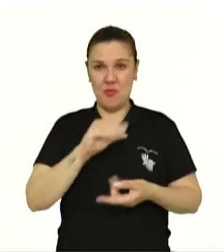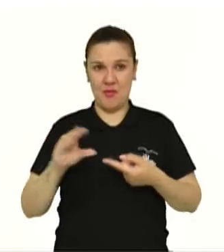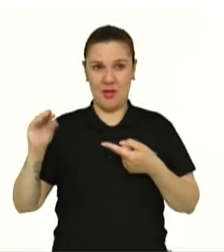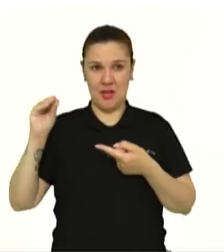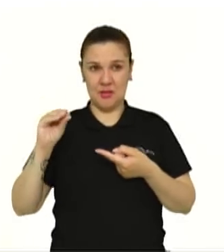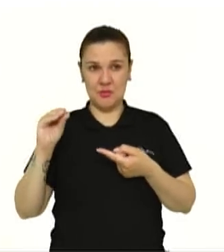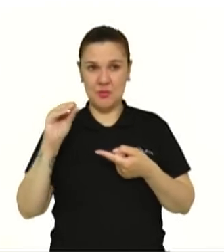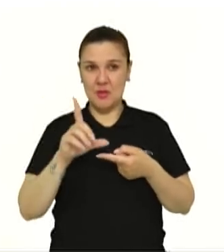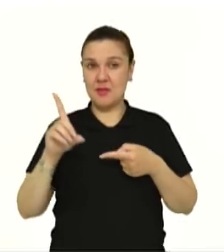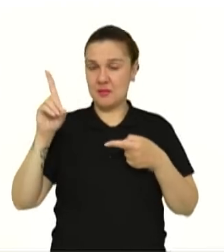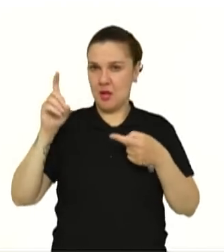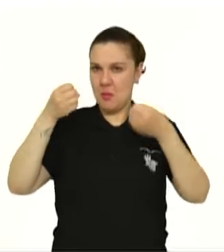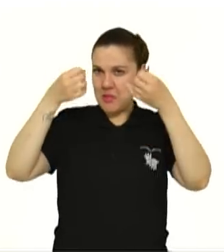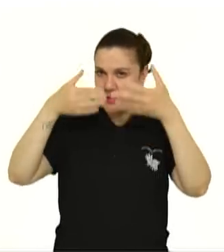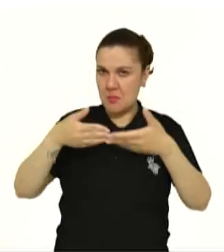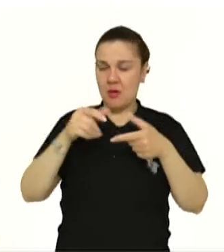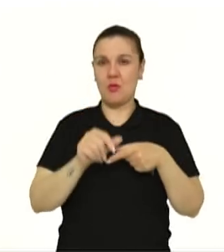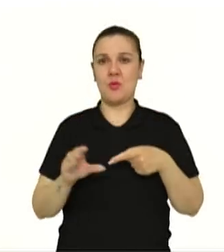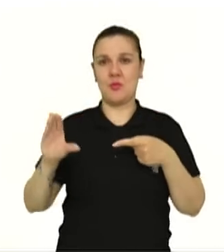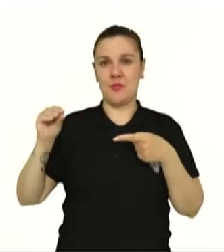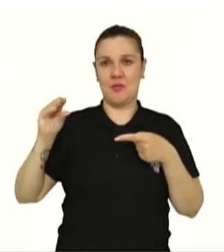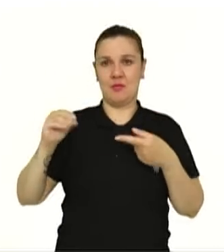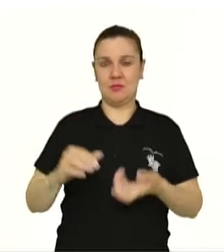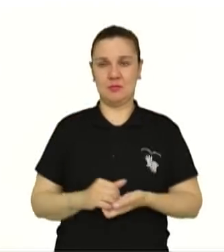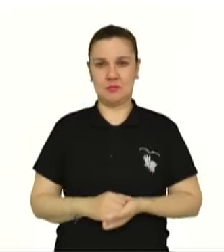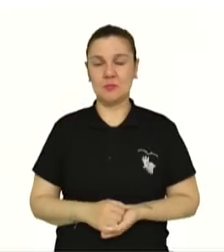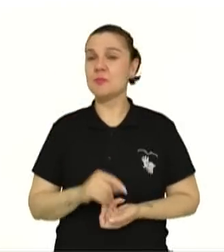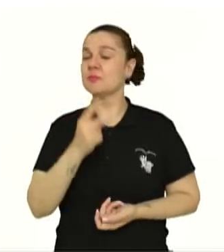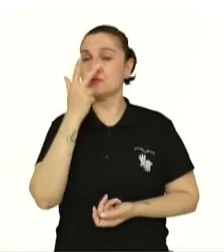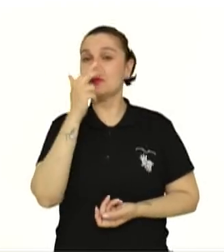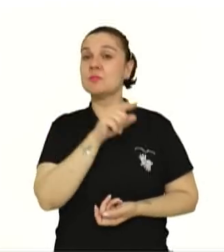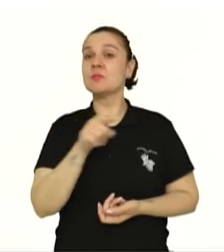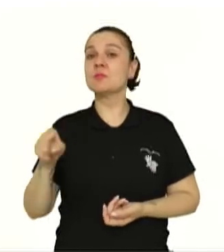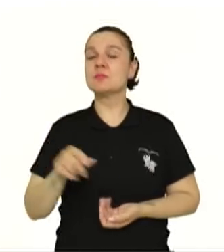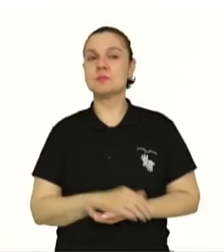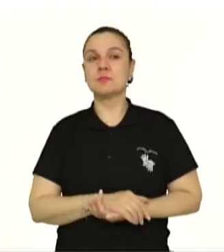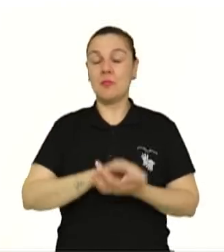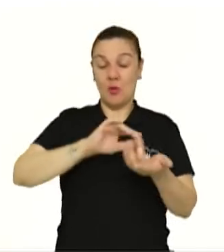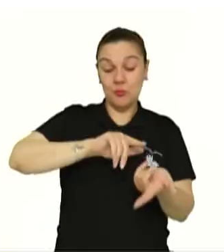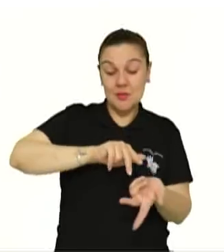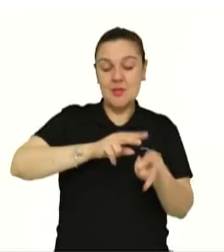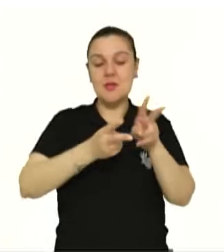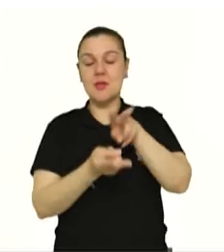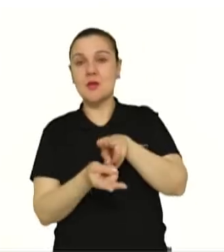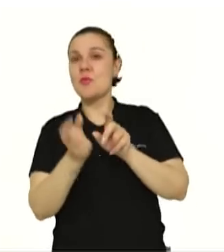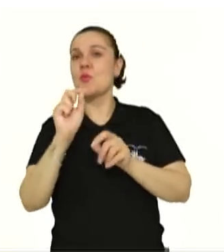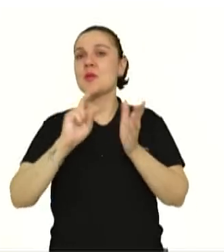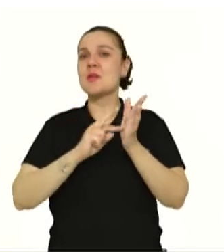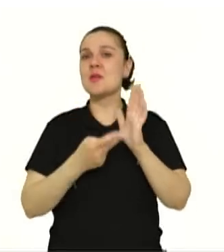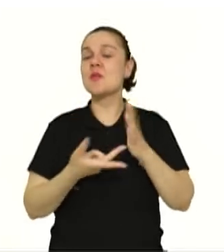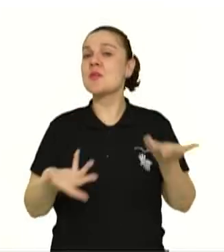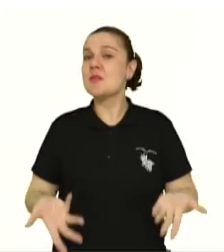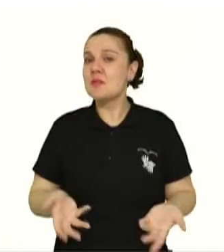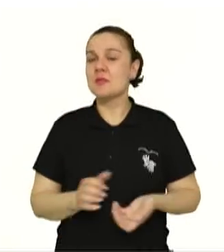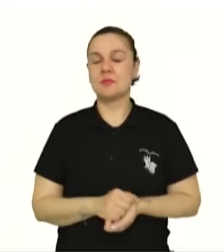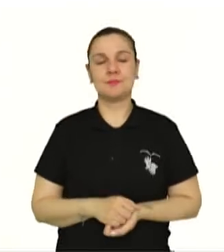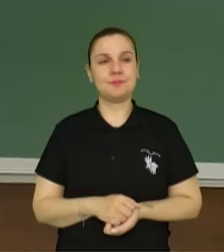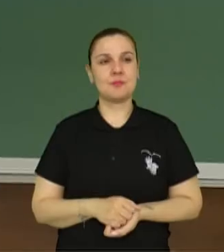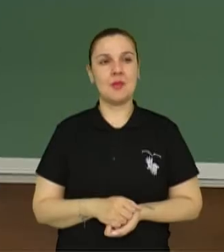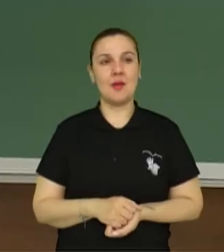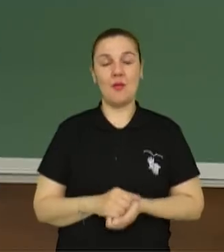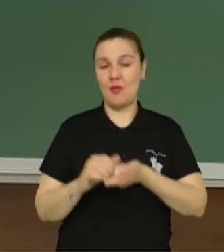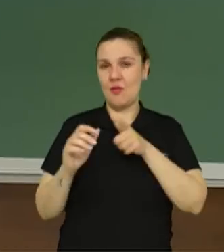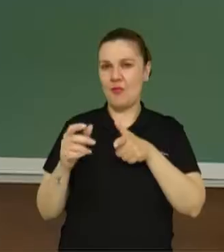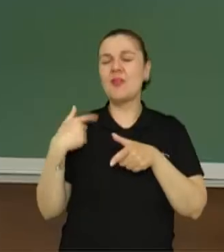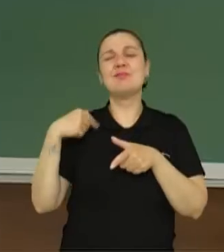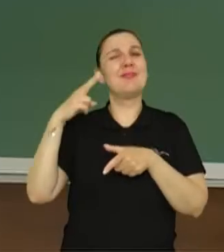ela serve para comentar o que foi falado? O que vocês acham? Transcrever. Transcrever lembra alguma coisa